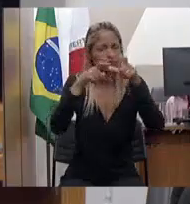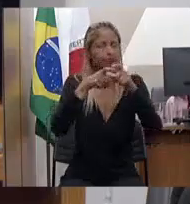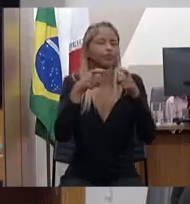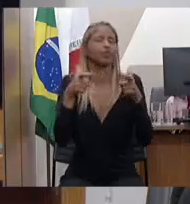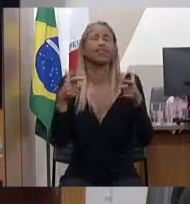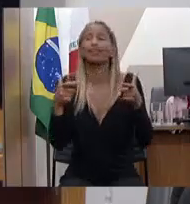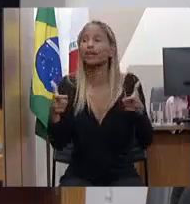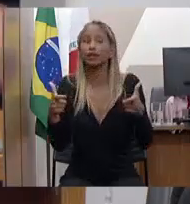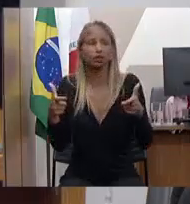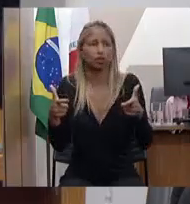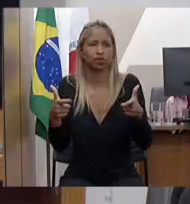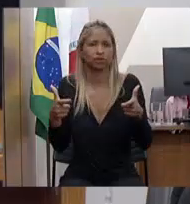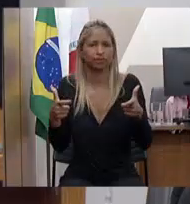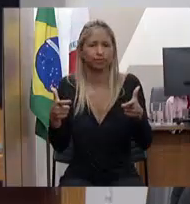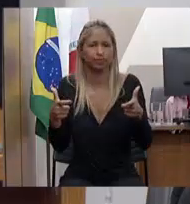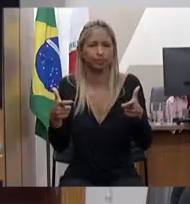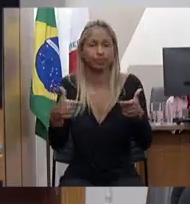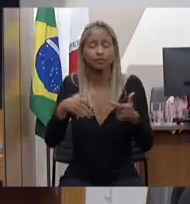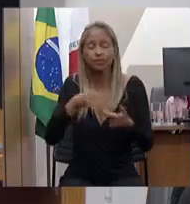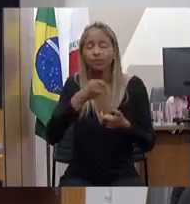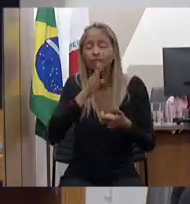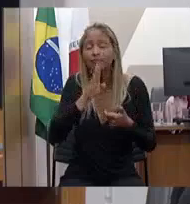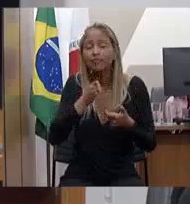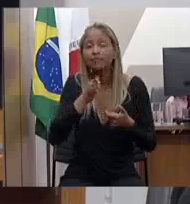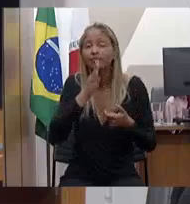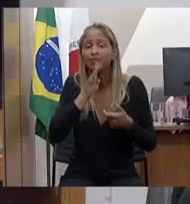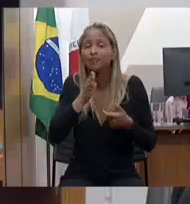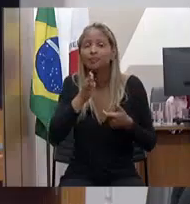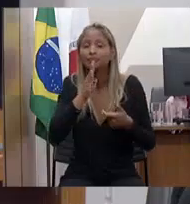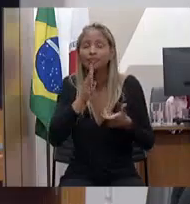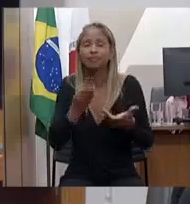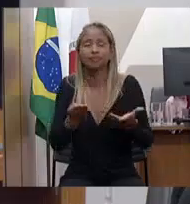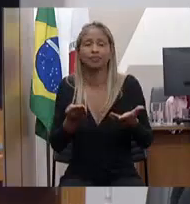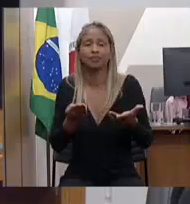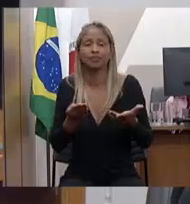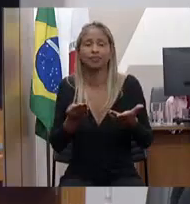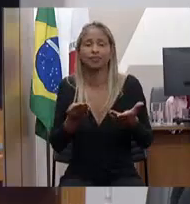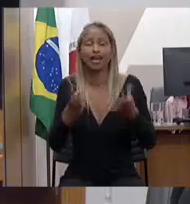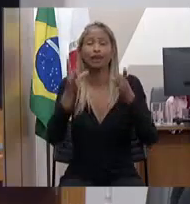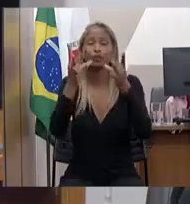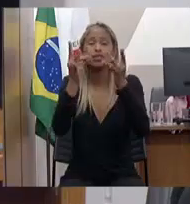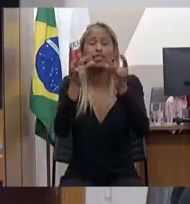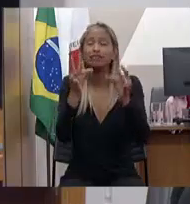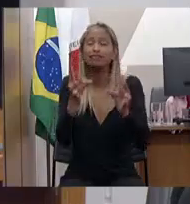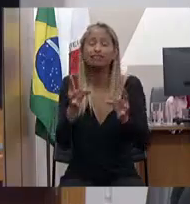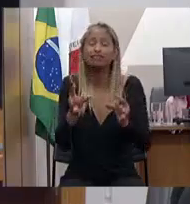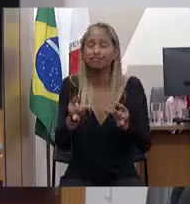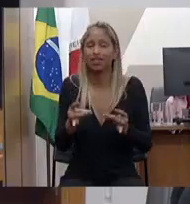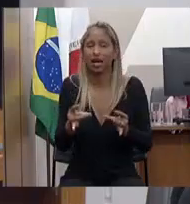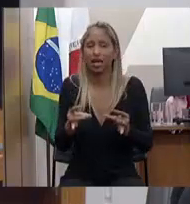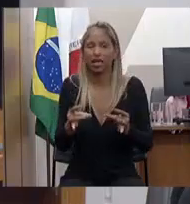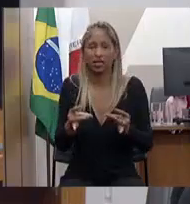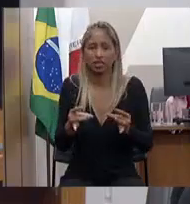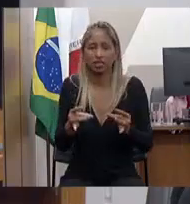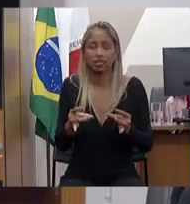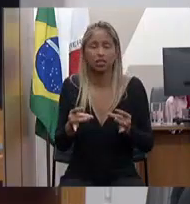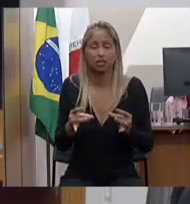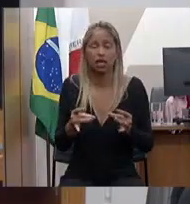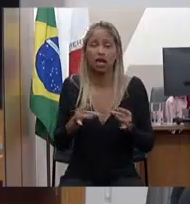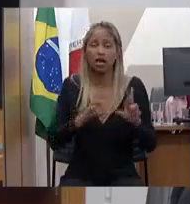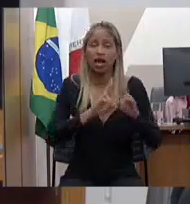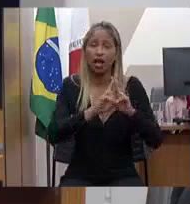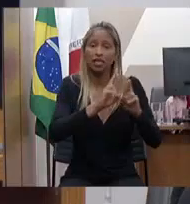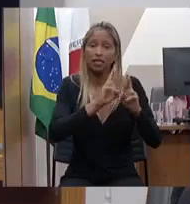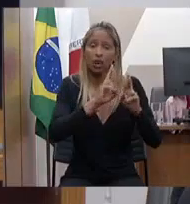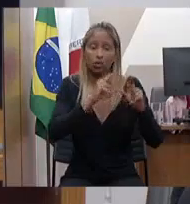enorme de reconhecer as especificidades do adoecimento mental e as relações